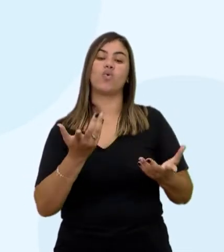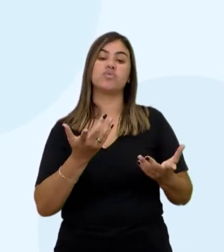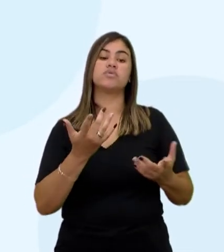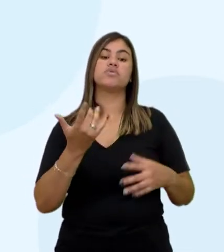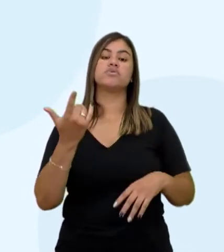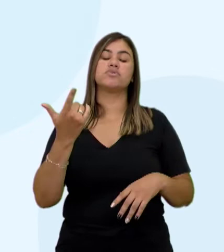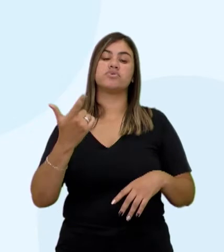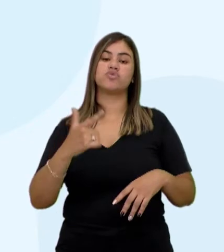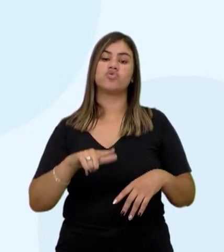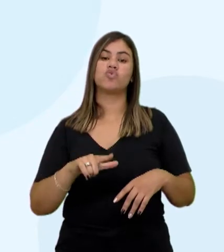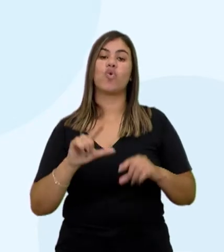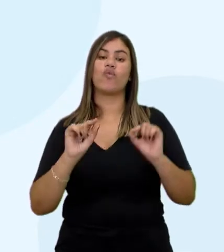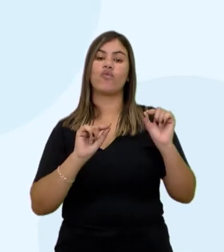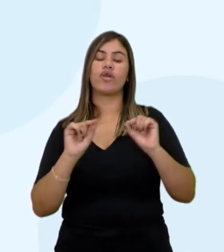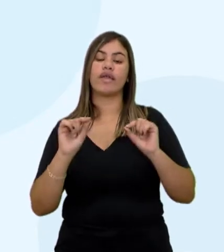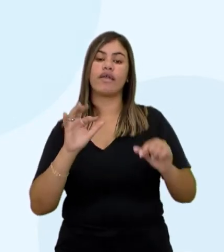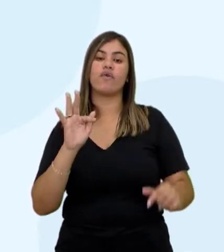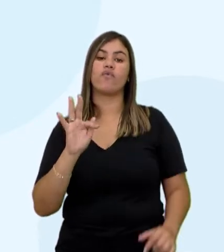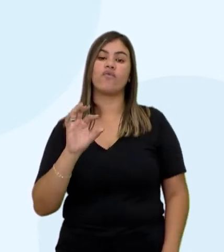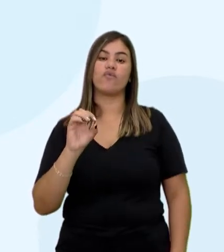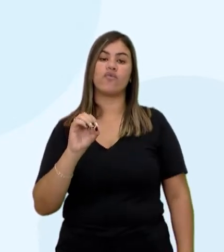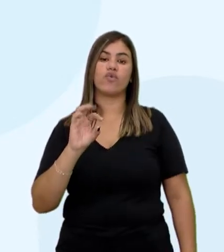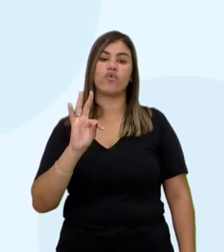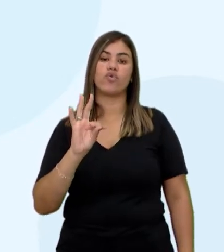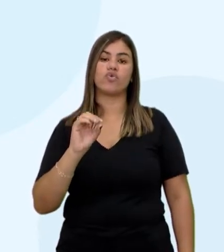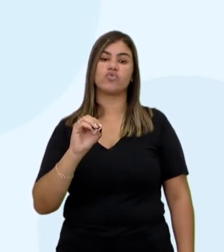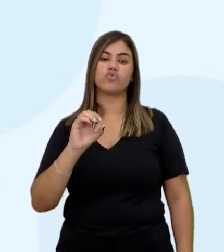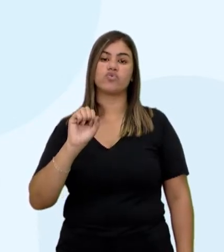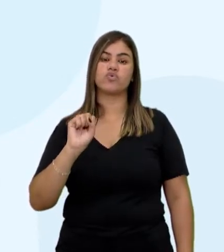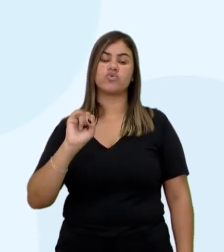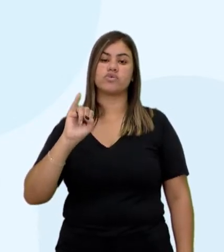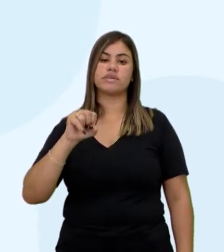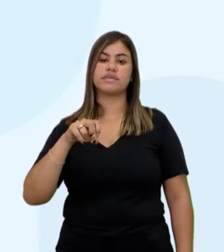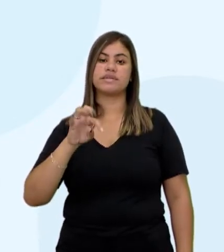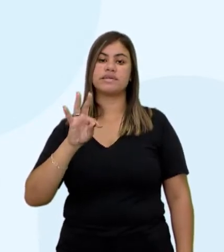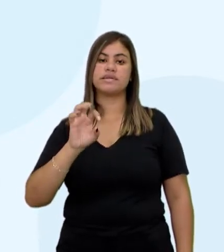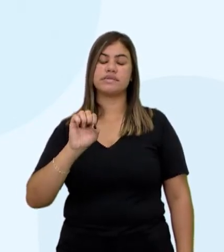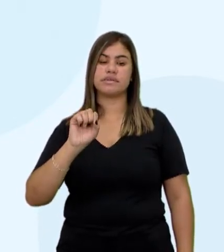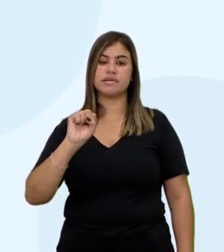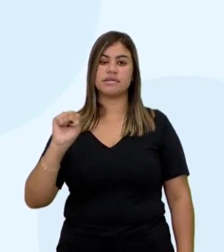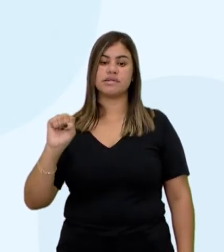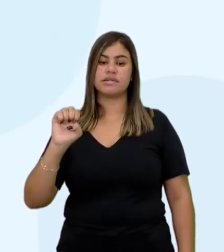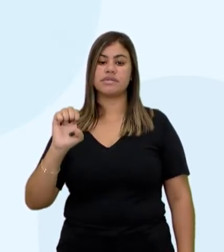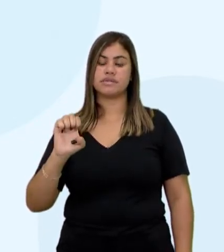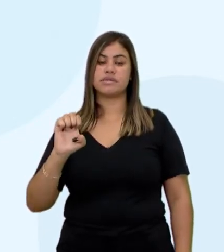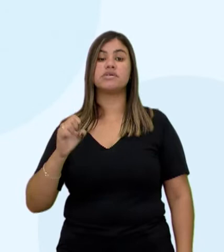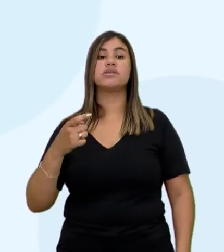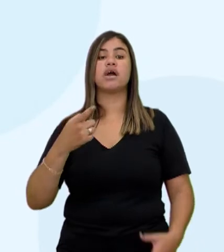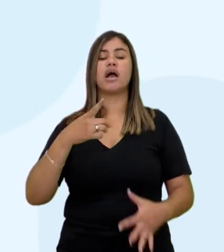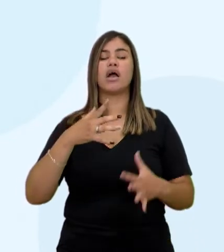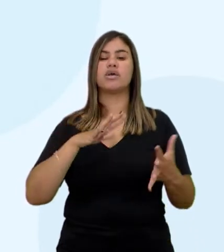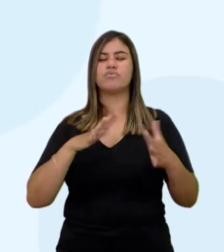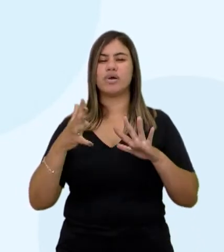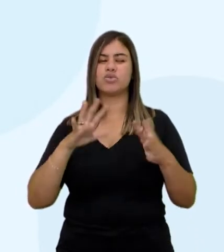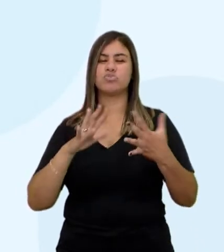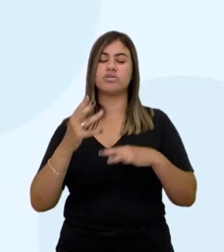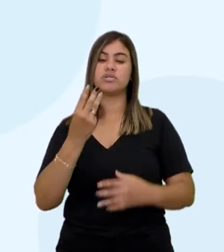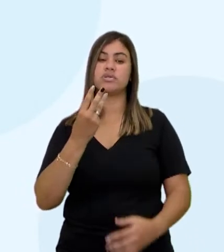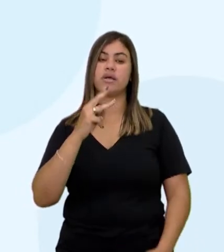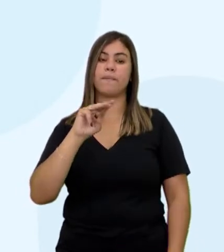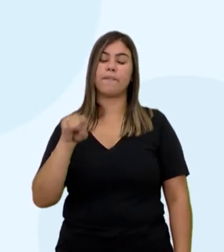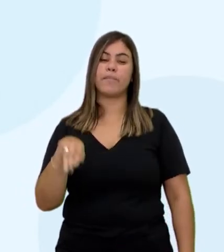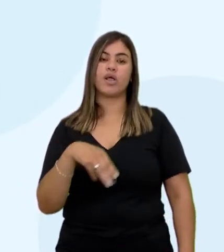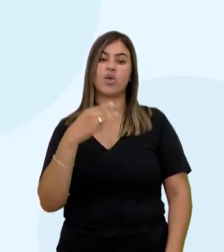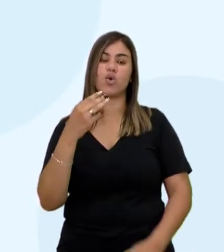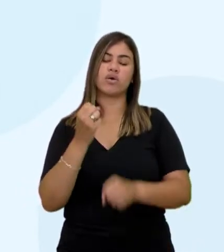da fotossíntese já no arqueano, né, por volta aí de 3 bilhões e meio de anos, o